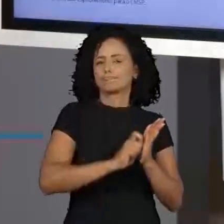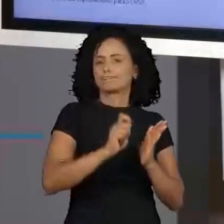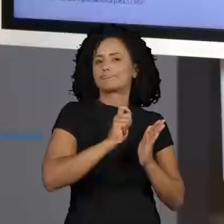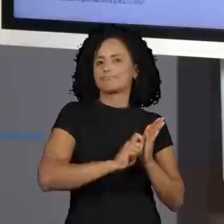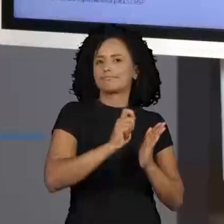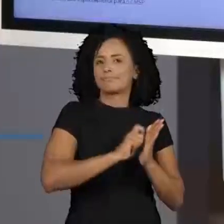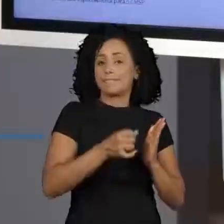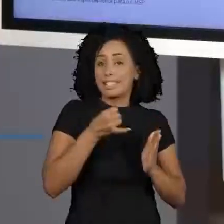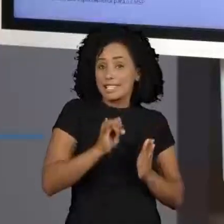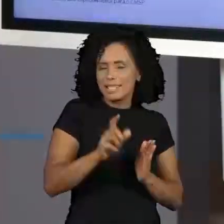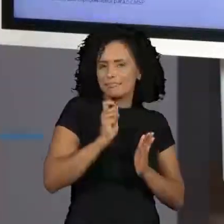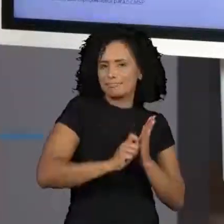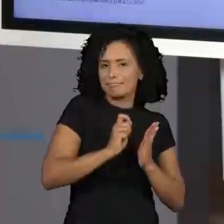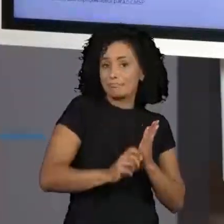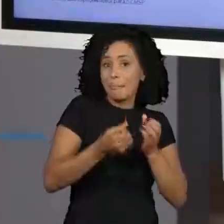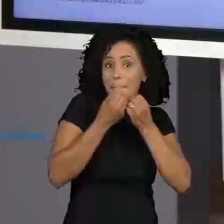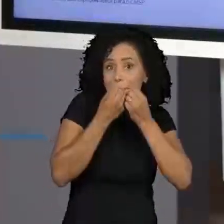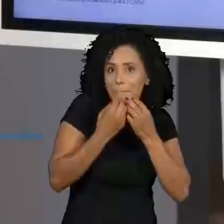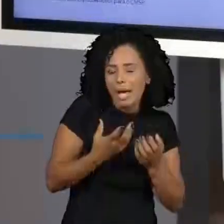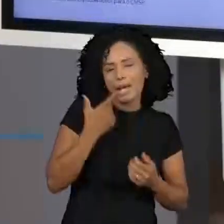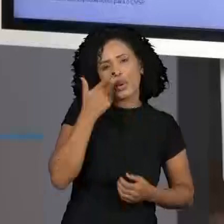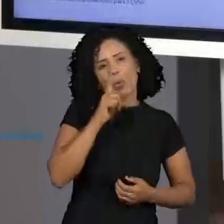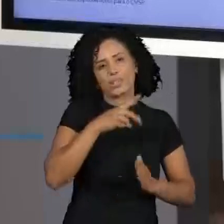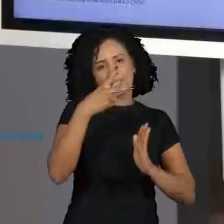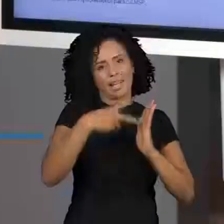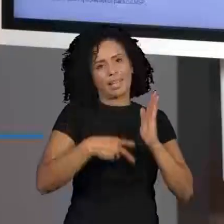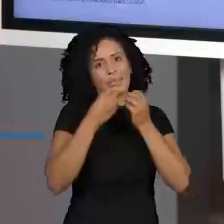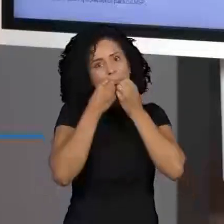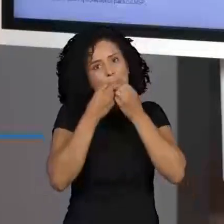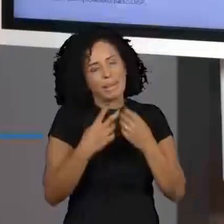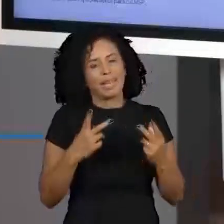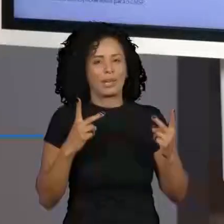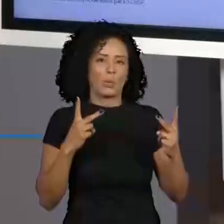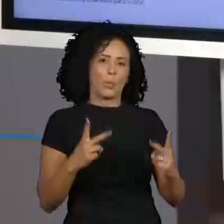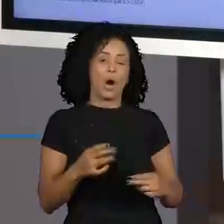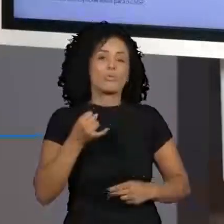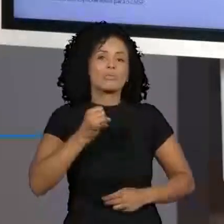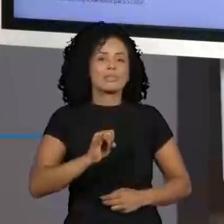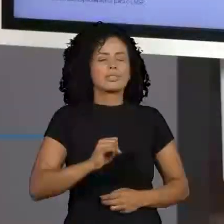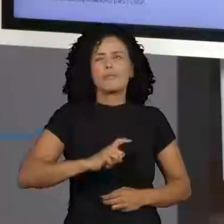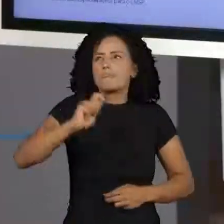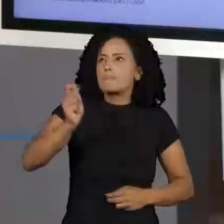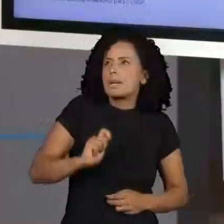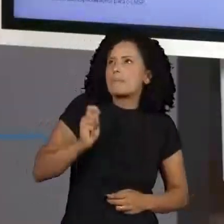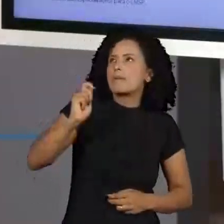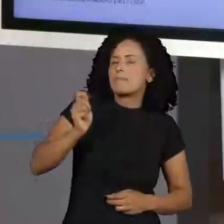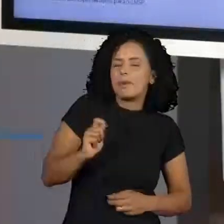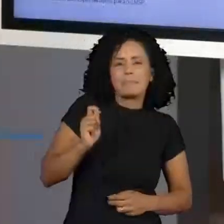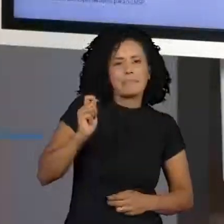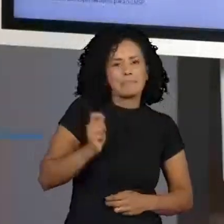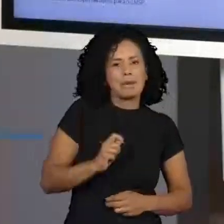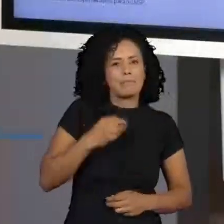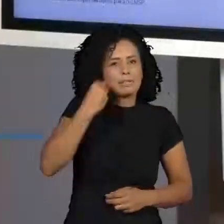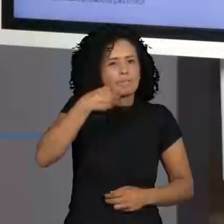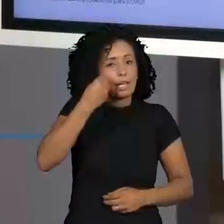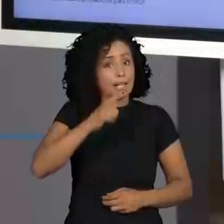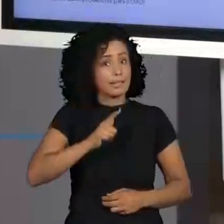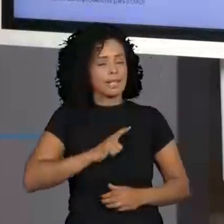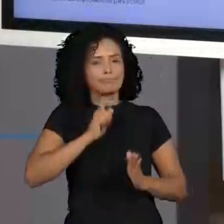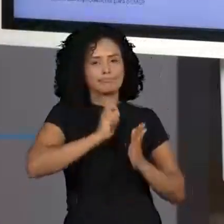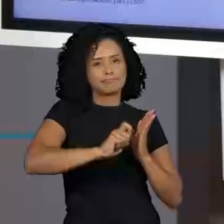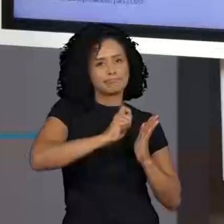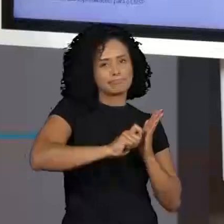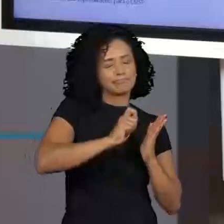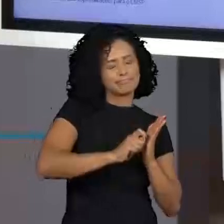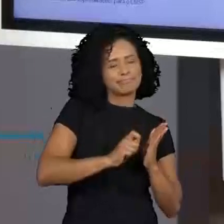você escreve bem e lê bem. Então, escreva aí sua experiência com pipa, se você já brincou, se não brincou. E fica aí essa sugestão